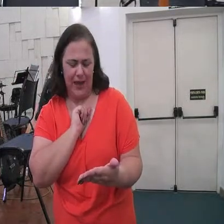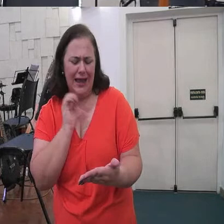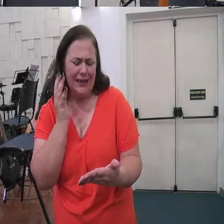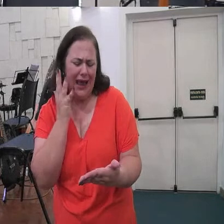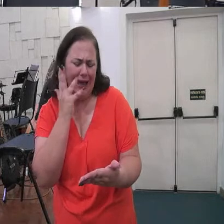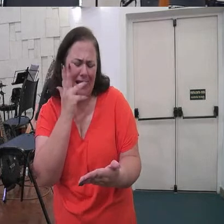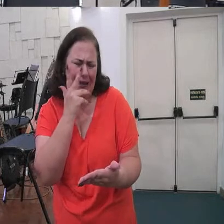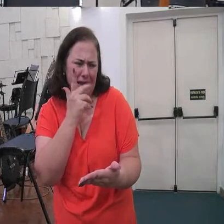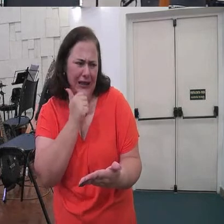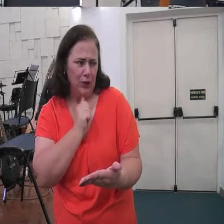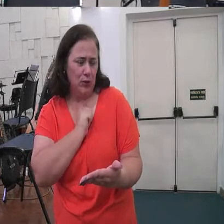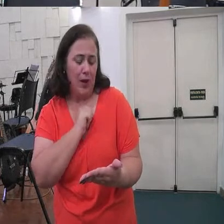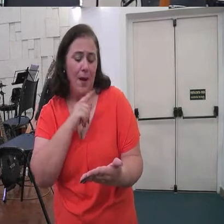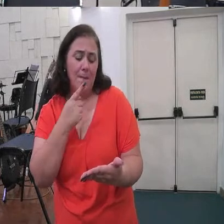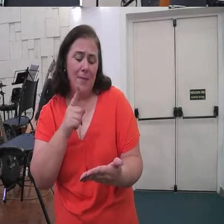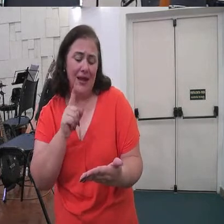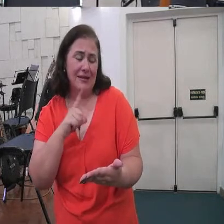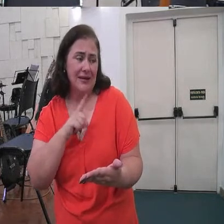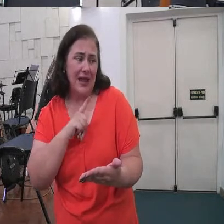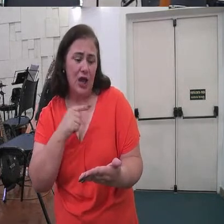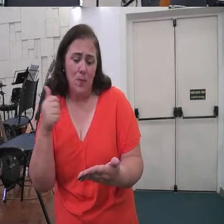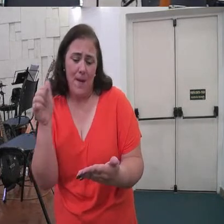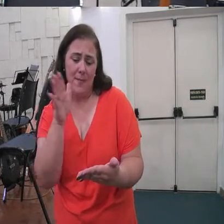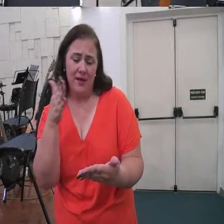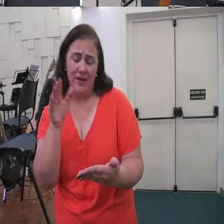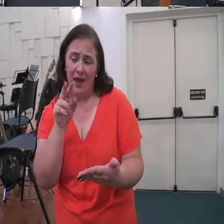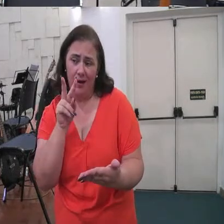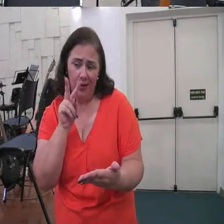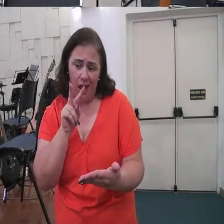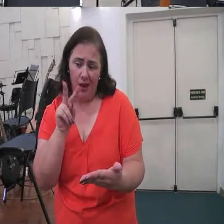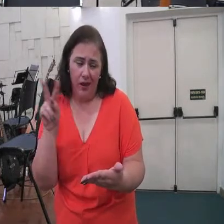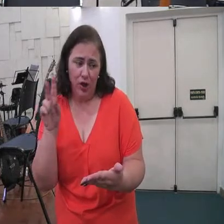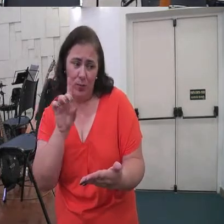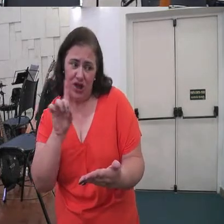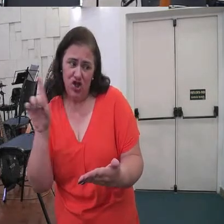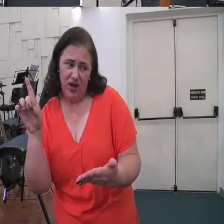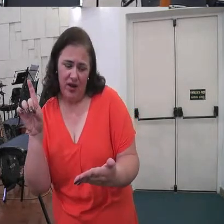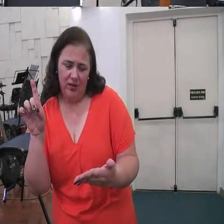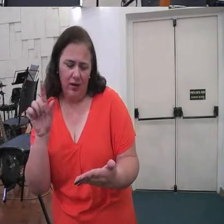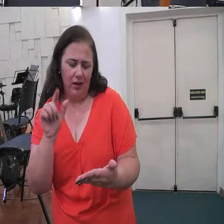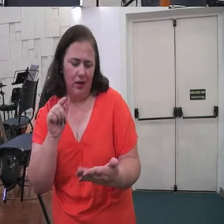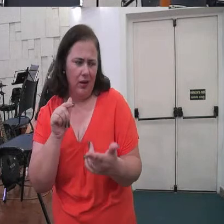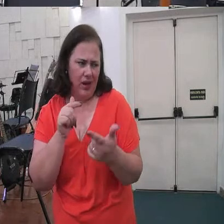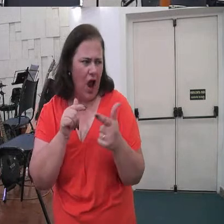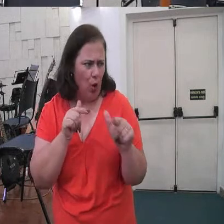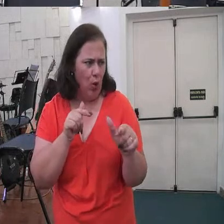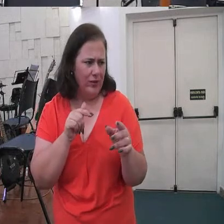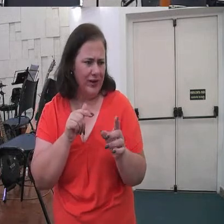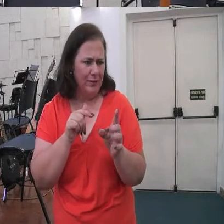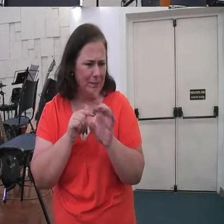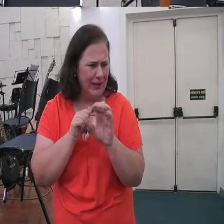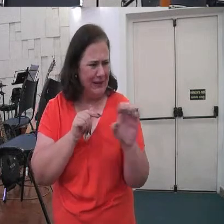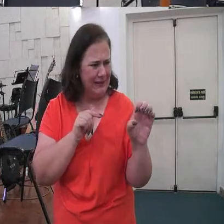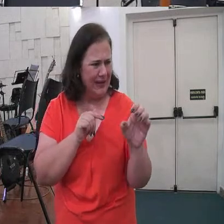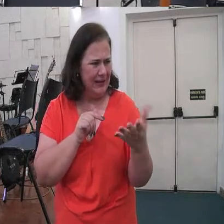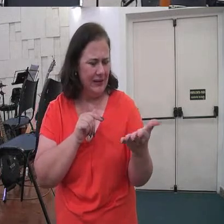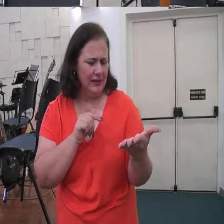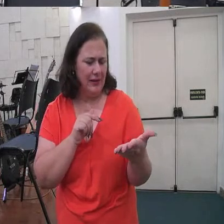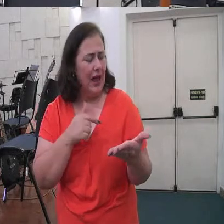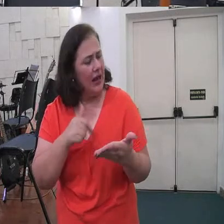não mamãe, mas ela está indo para a direita. Então, filhinho, a bandeira da popa precisa estar para a